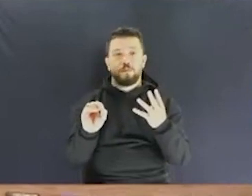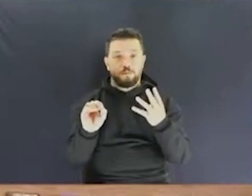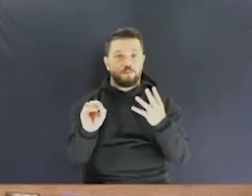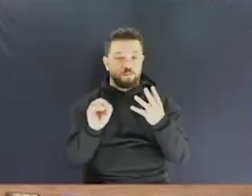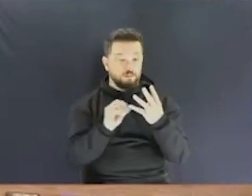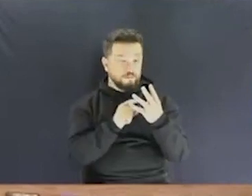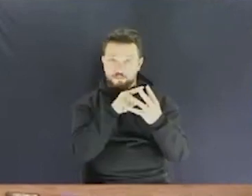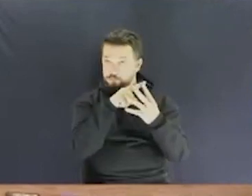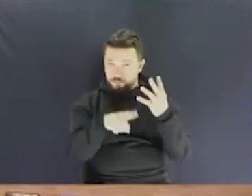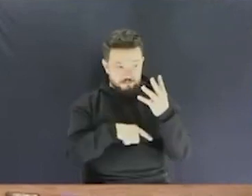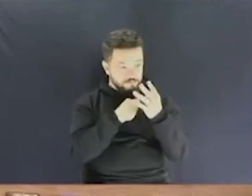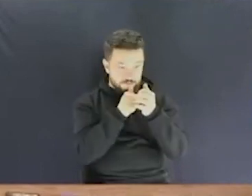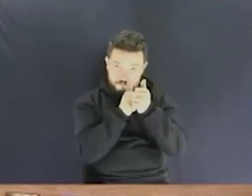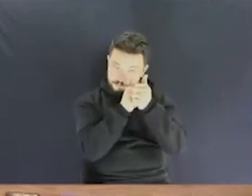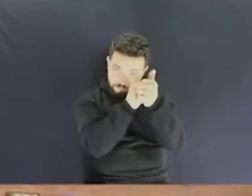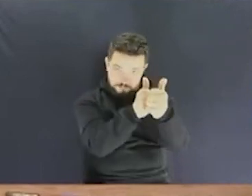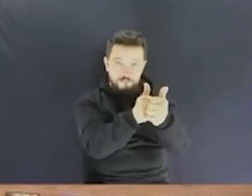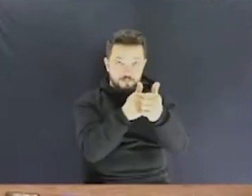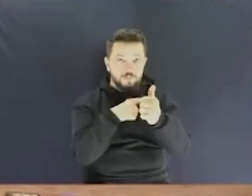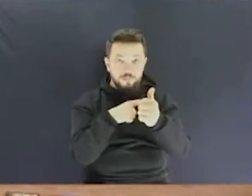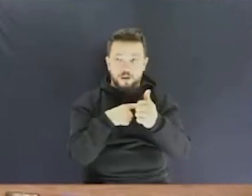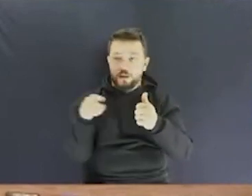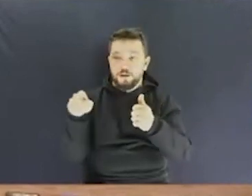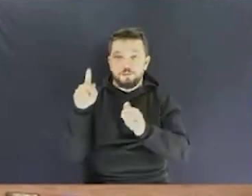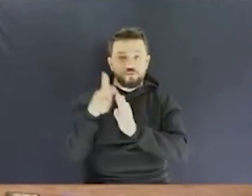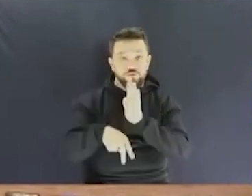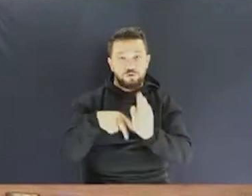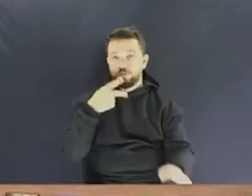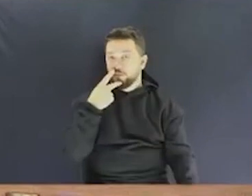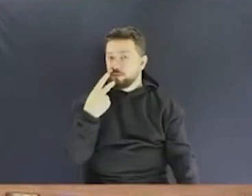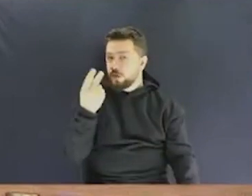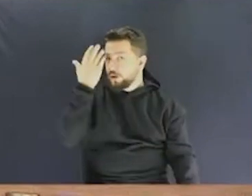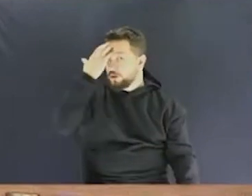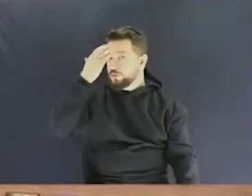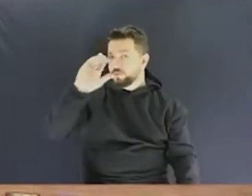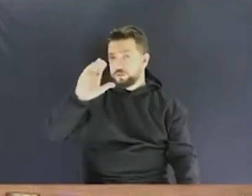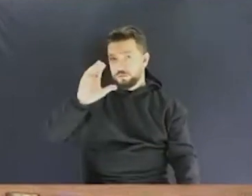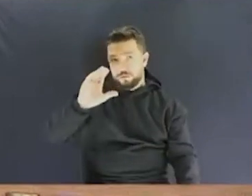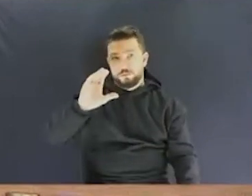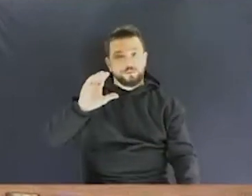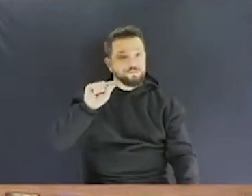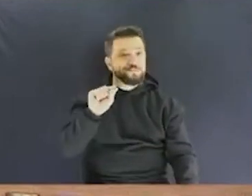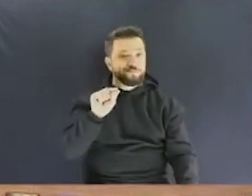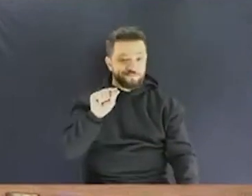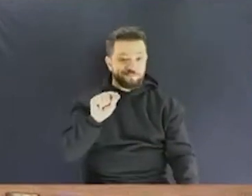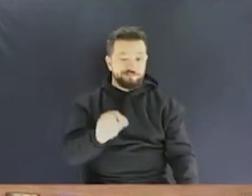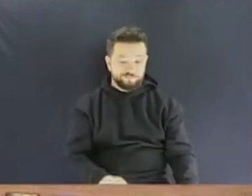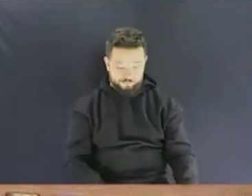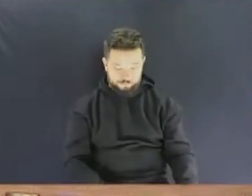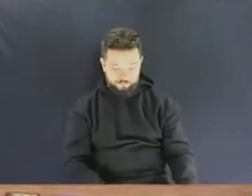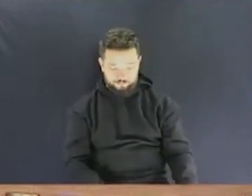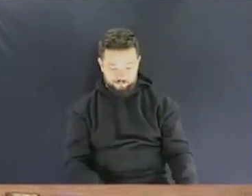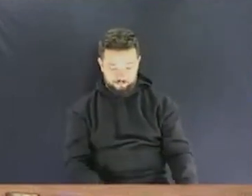demandas eleitas no Fala Curitiba, desde 2017, falando da gestão, inclusive, anterior, são 503 ações